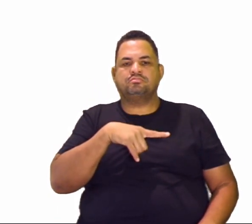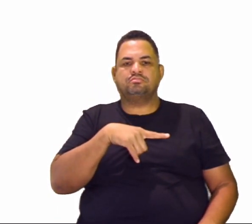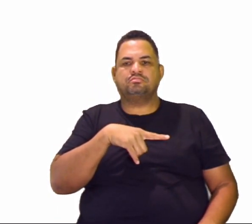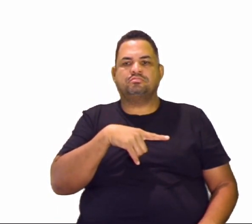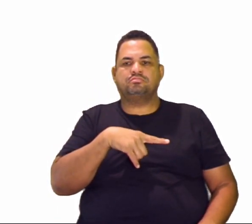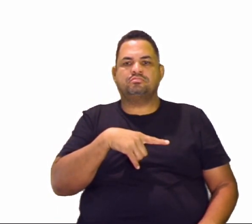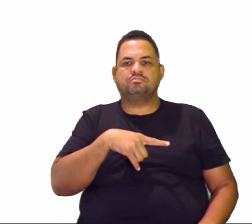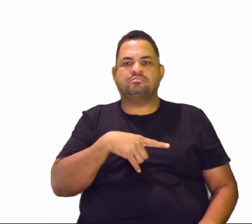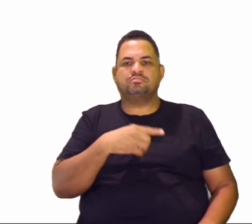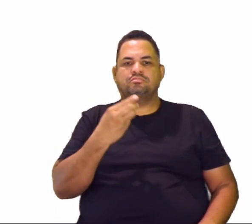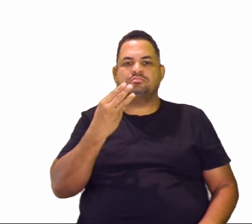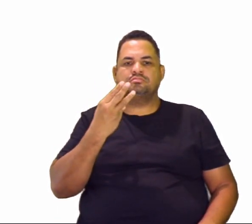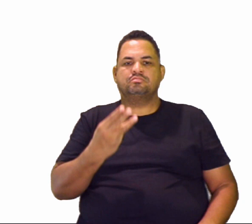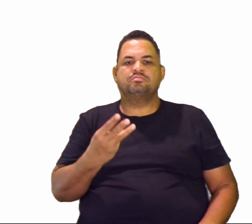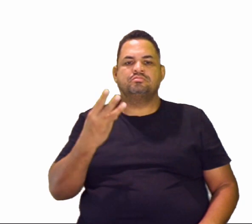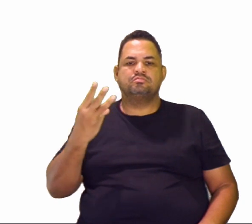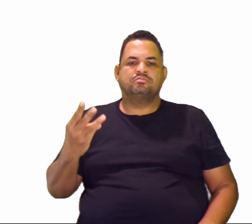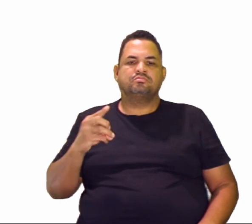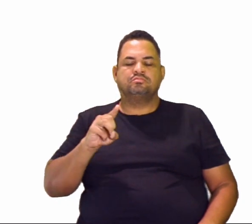exatamente